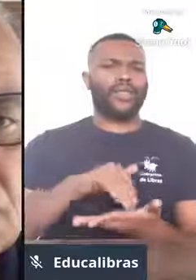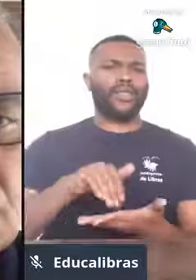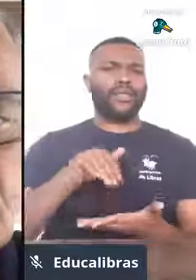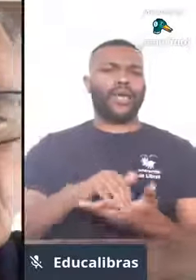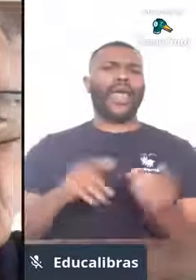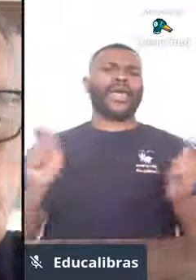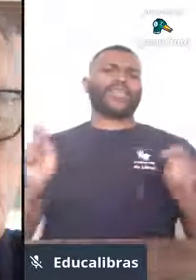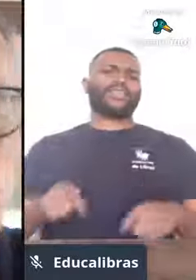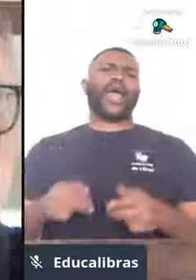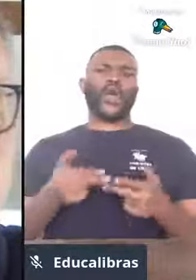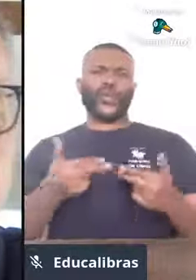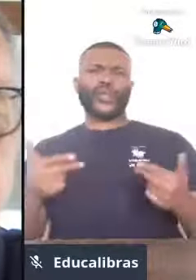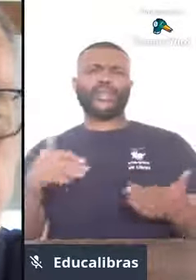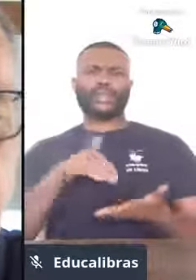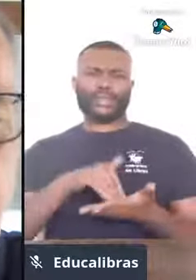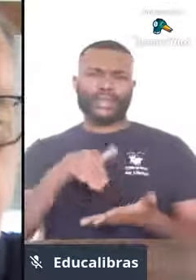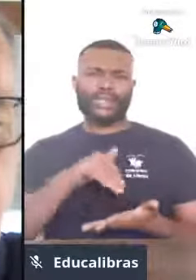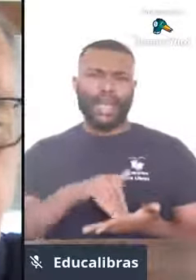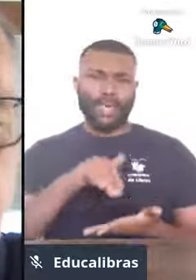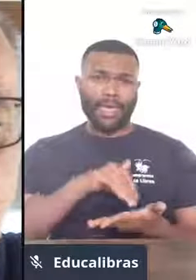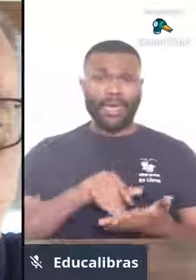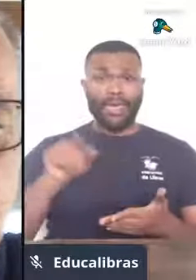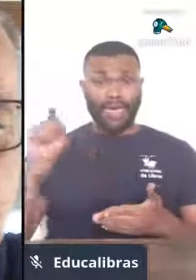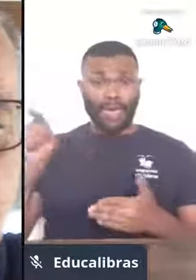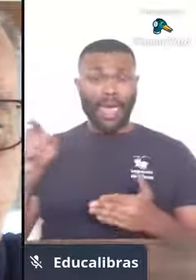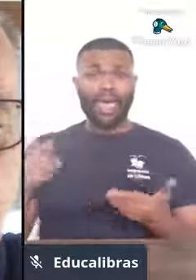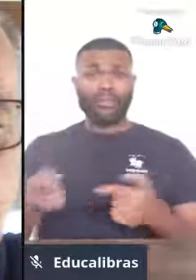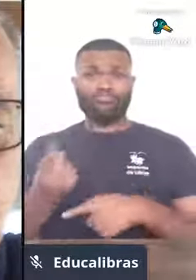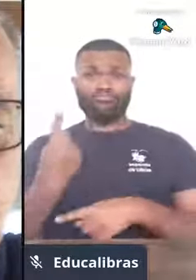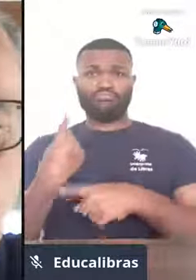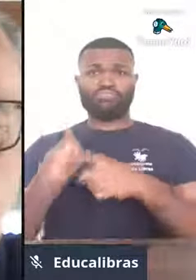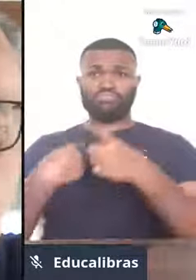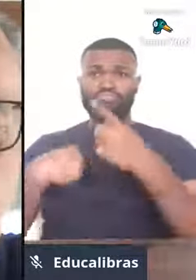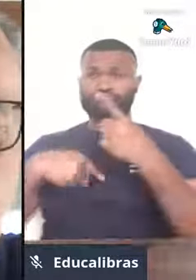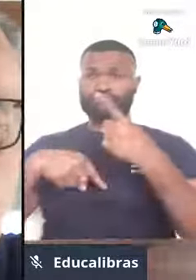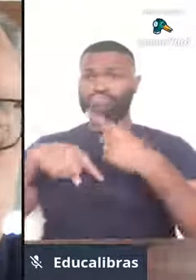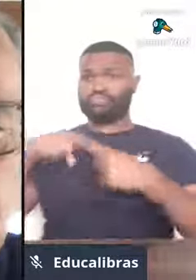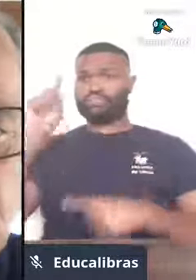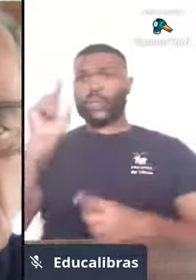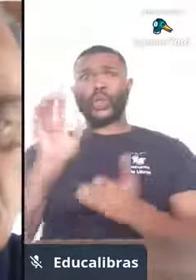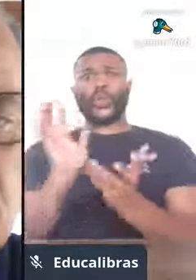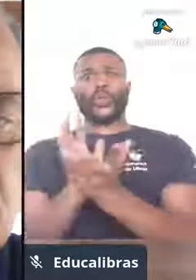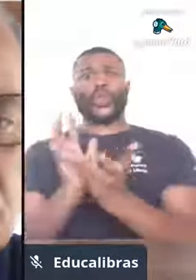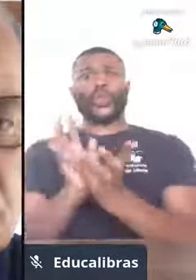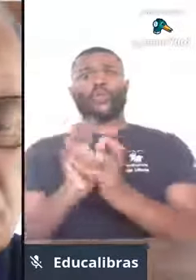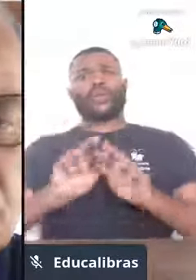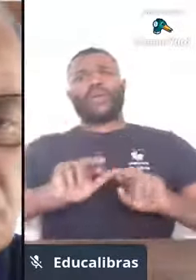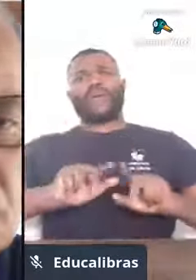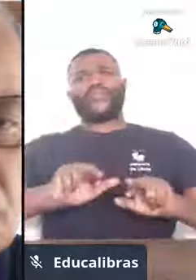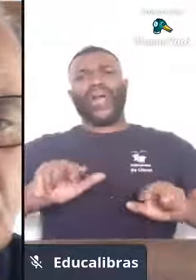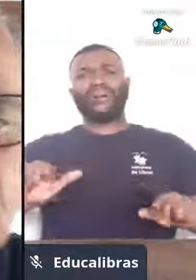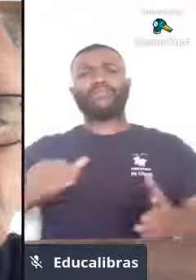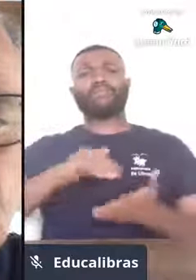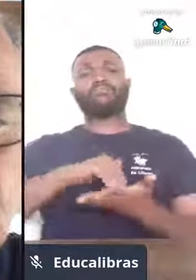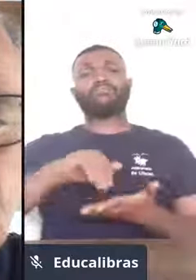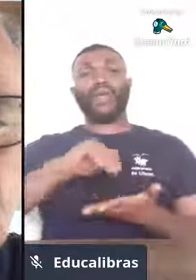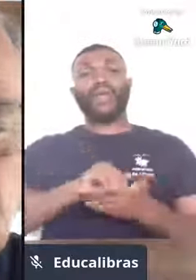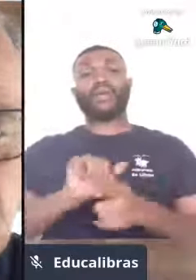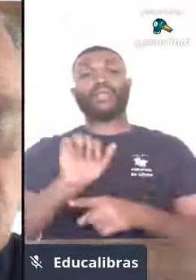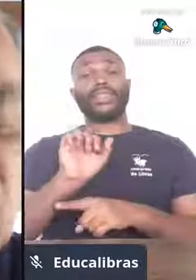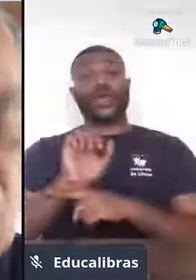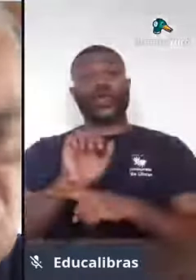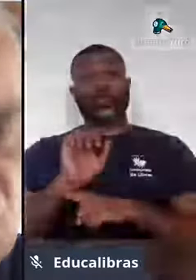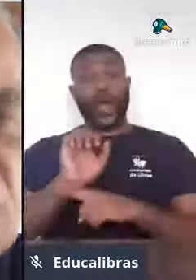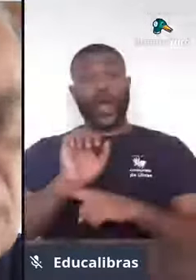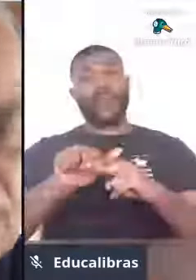à secretaria, porque ela alavancou processos em várias frentes. A secretaria estadual é uma consequência da